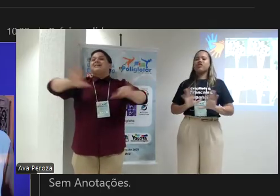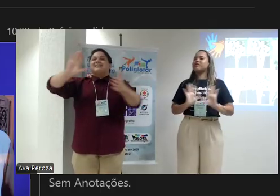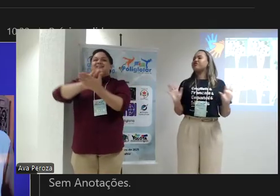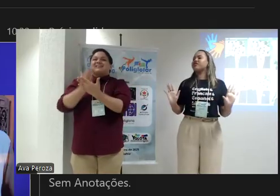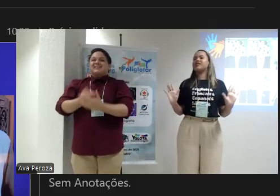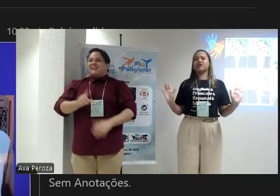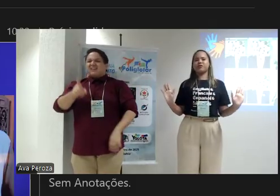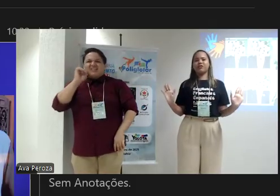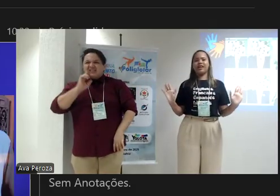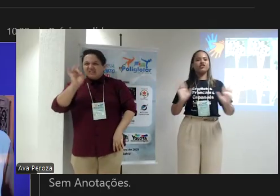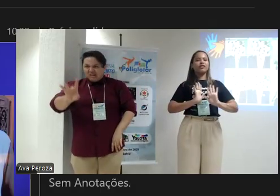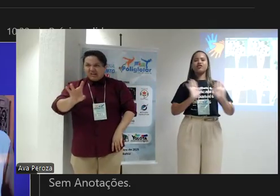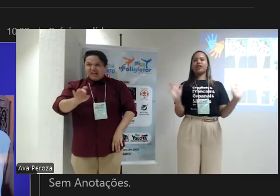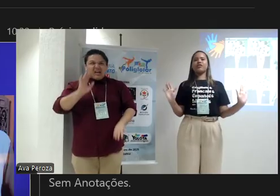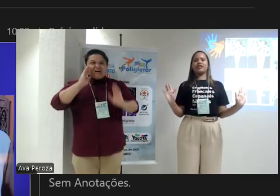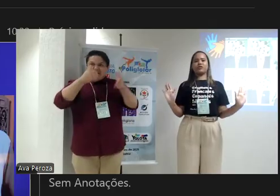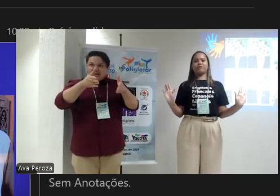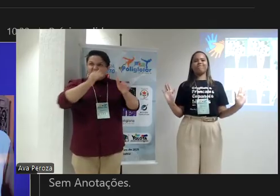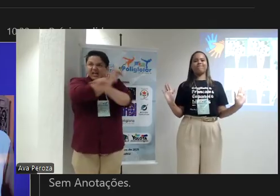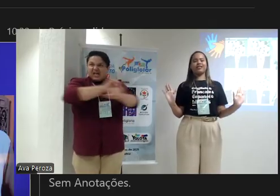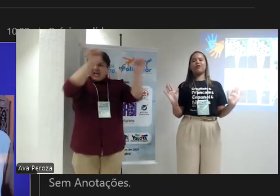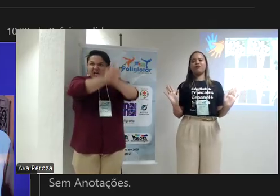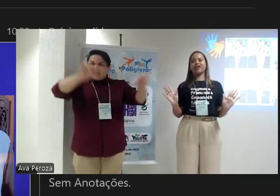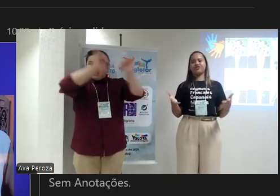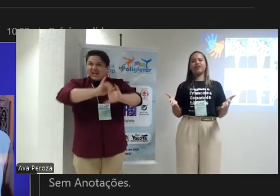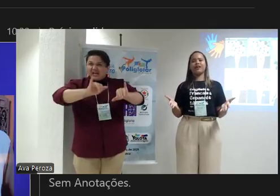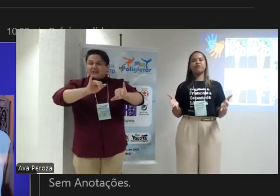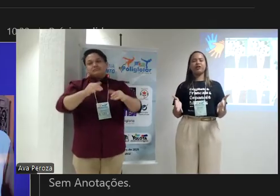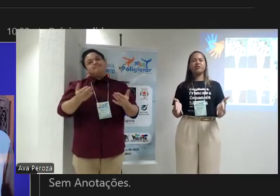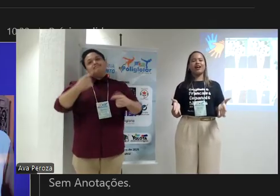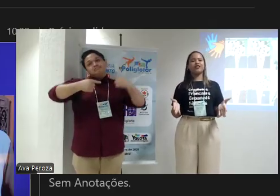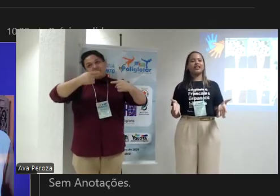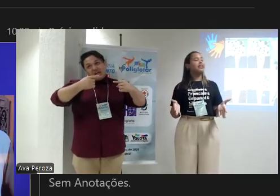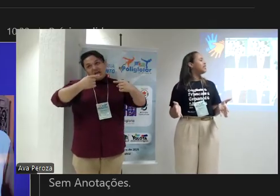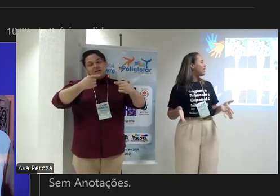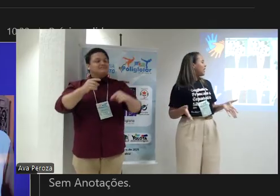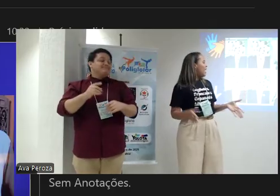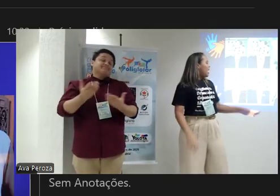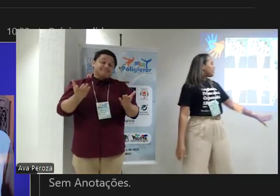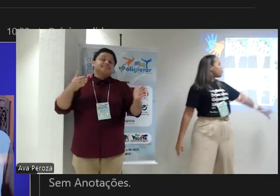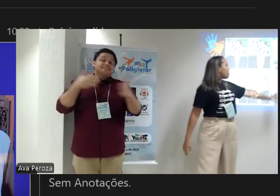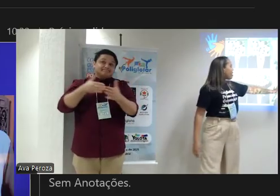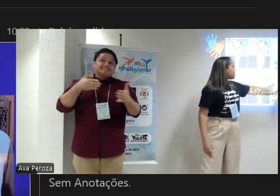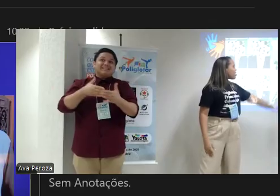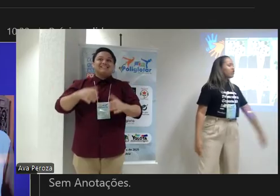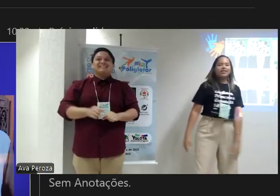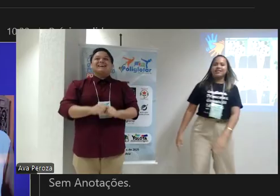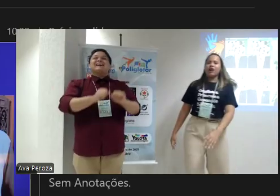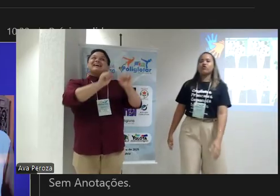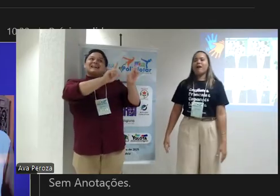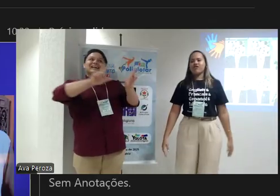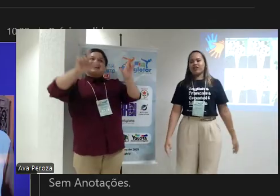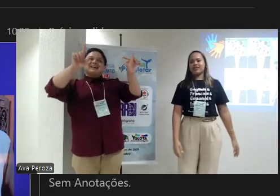surdo só assistisse isso. Ele só tem direito a isso. Então, a gente vê que é muito limitado ali. Temos também as